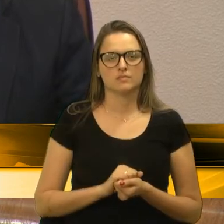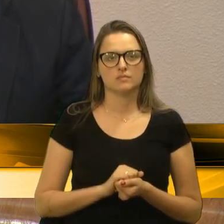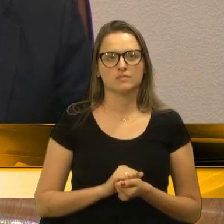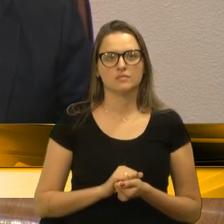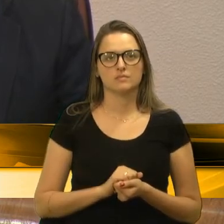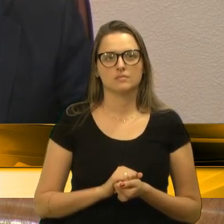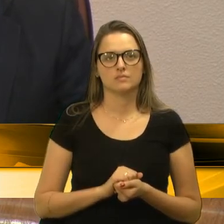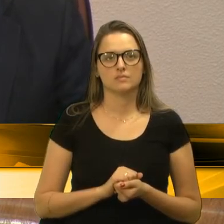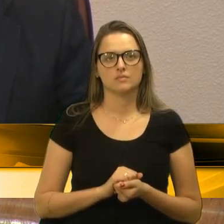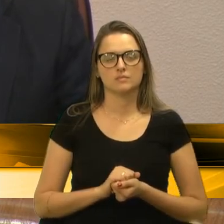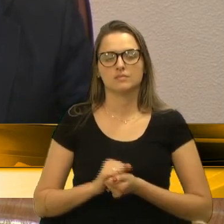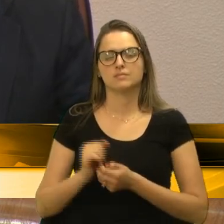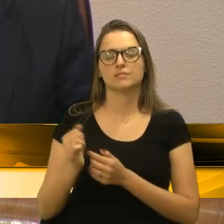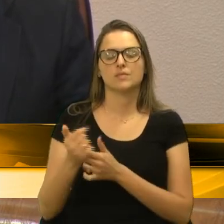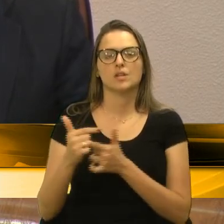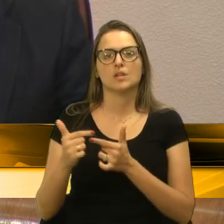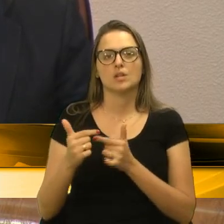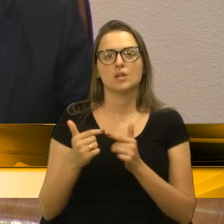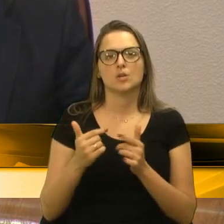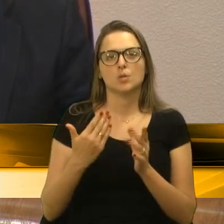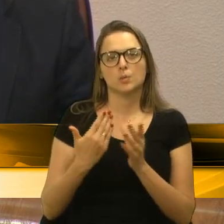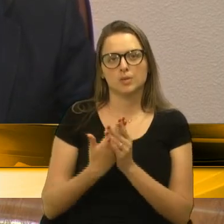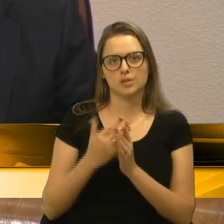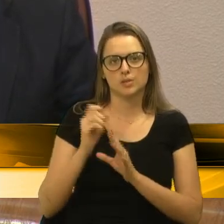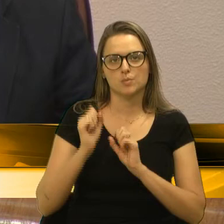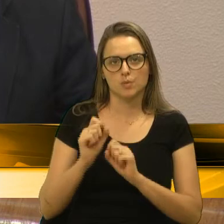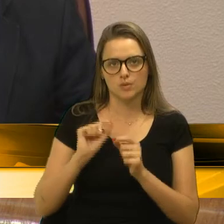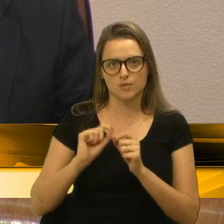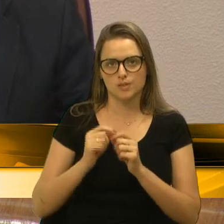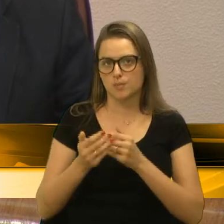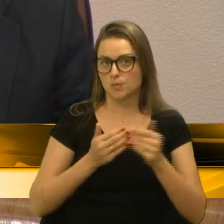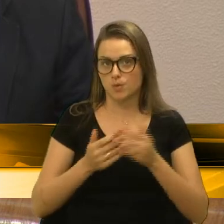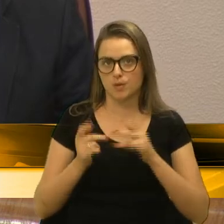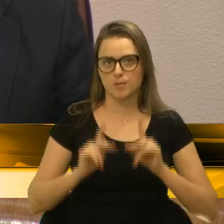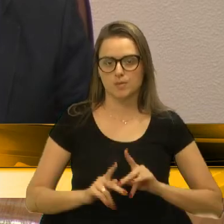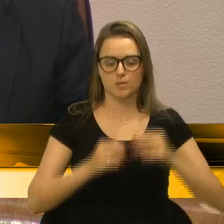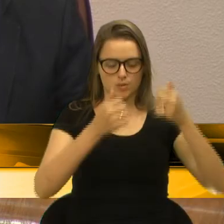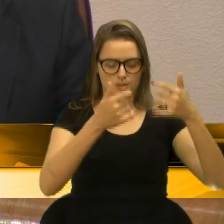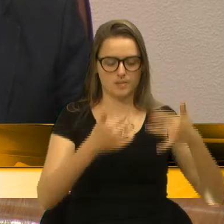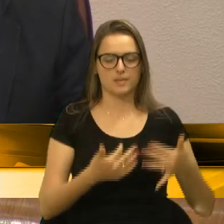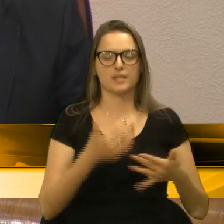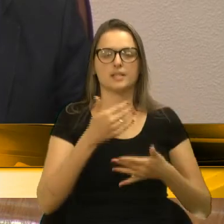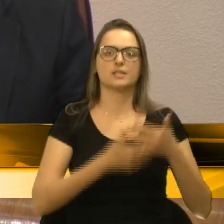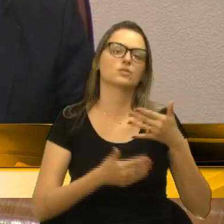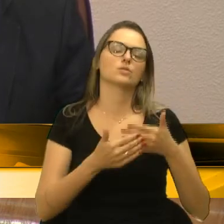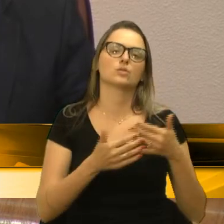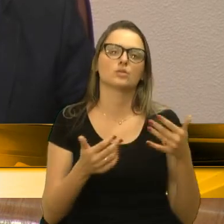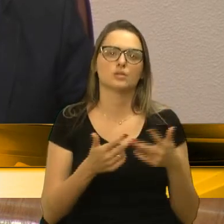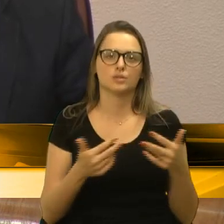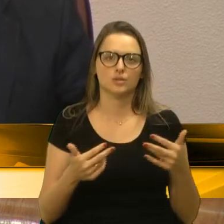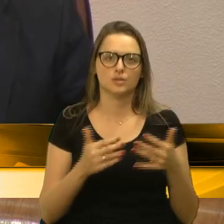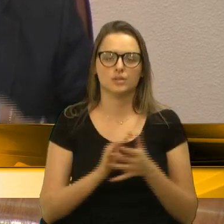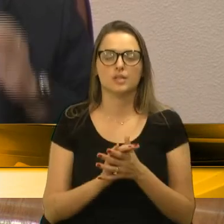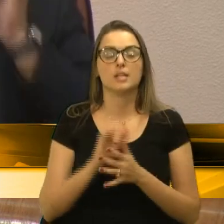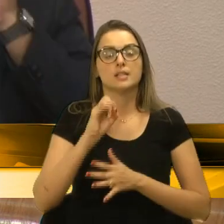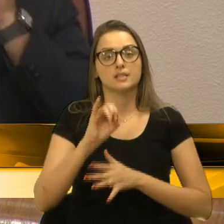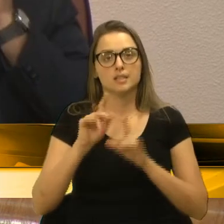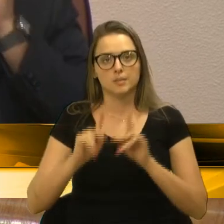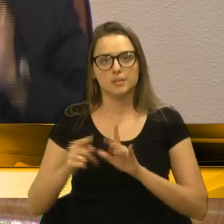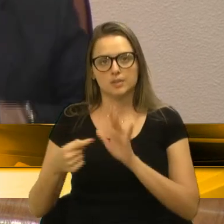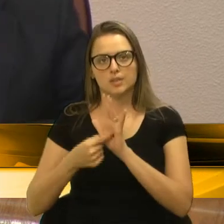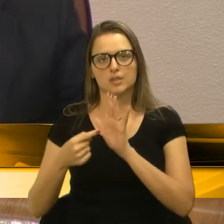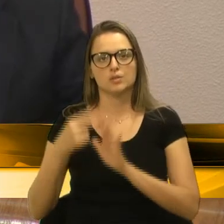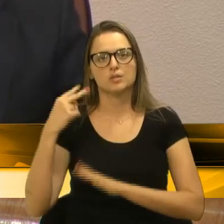denúncia escrita da infração poderá ser feita por qualquer eleito, com a exposição dos fatos e a indicação das provas. Se o denunciante for